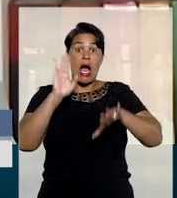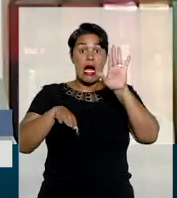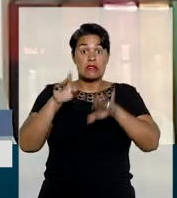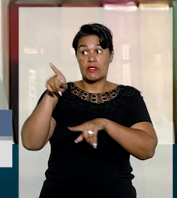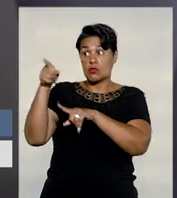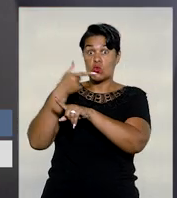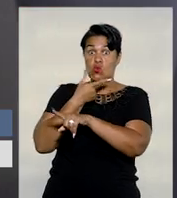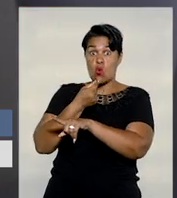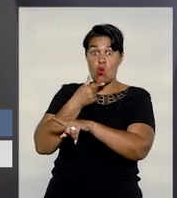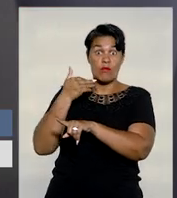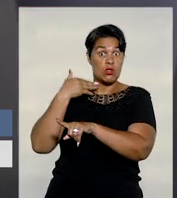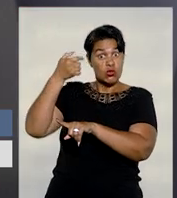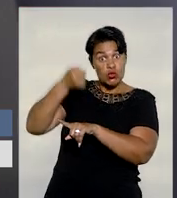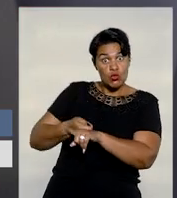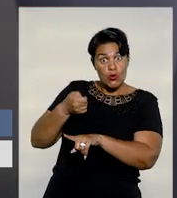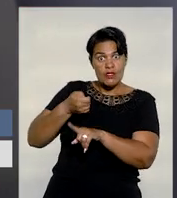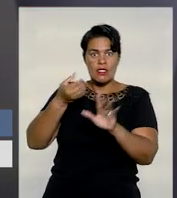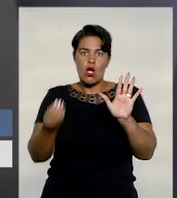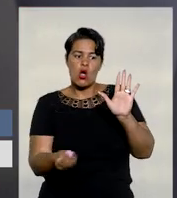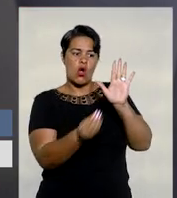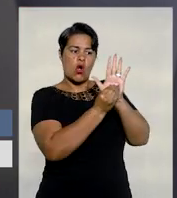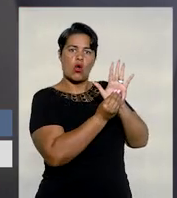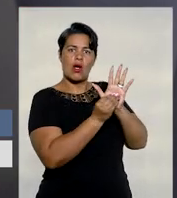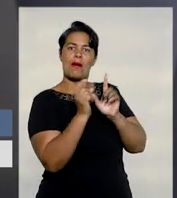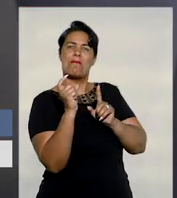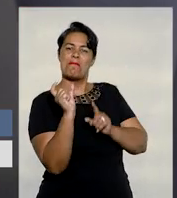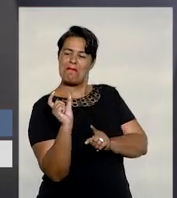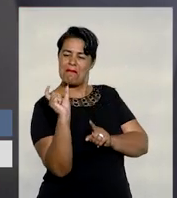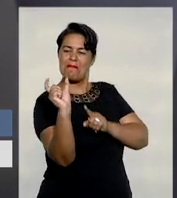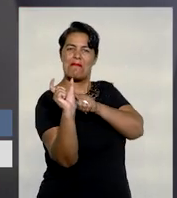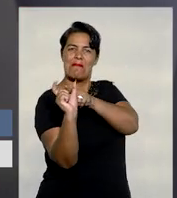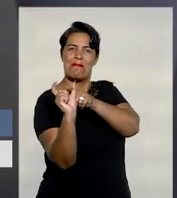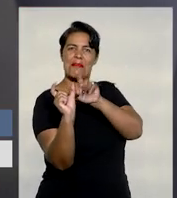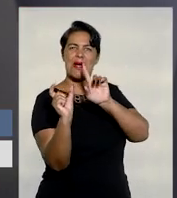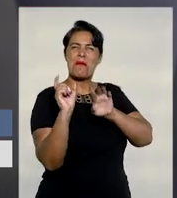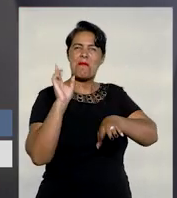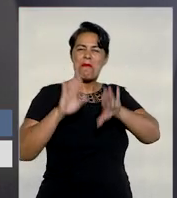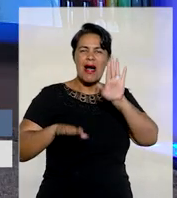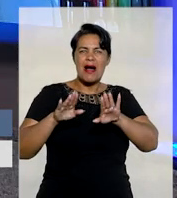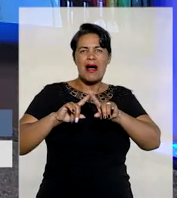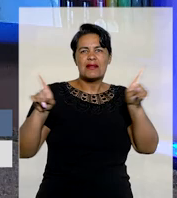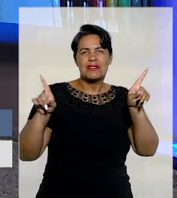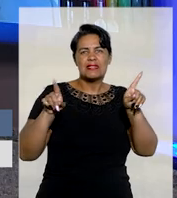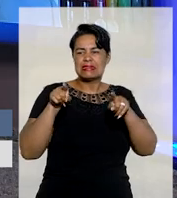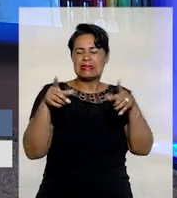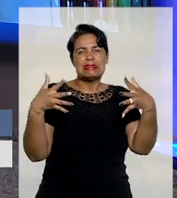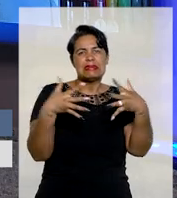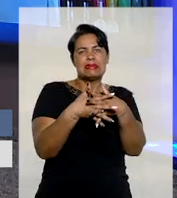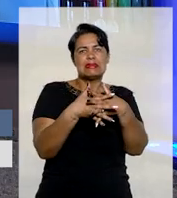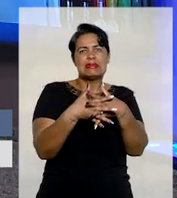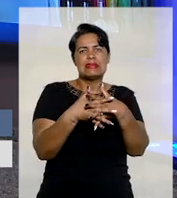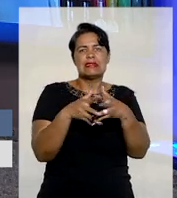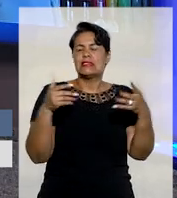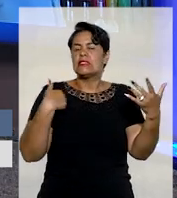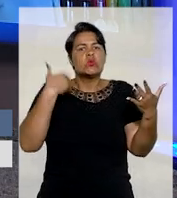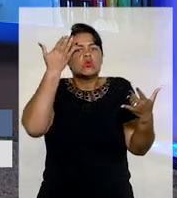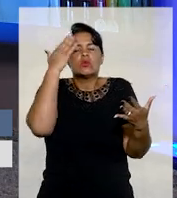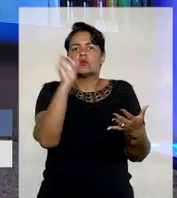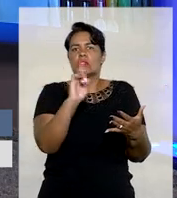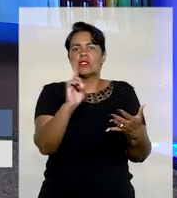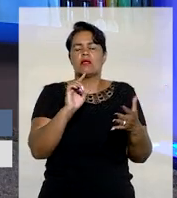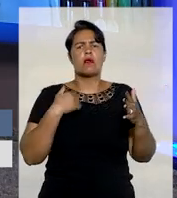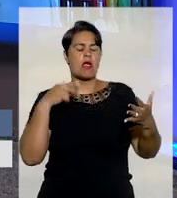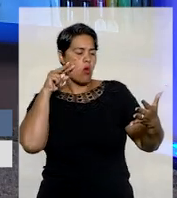juiz empregue, por exemplo, uma palavra e essa palavra tenha mais de um sentido no direito e, a partir da leitura